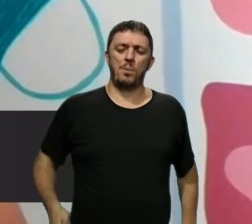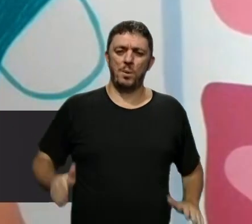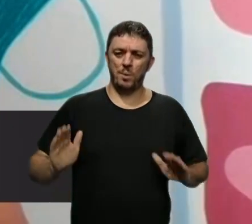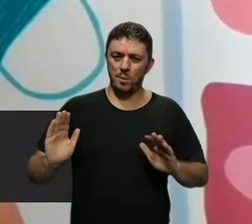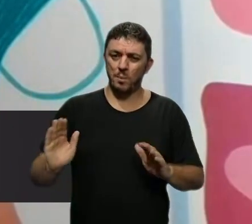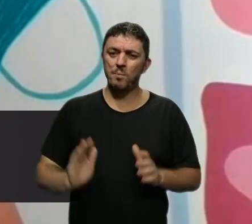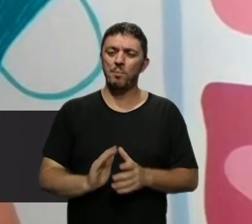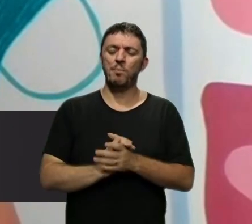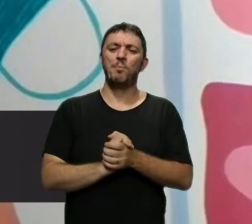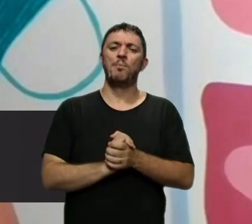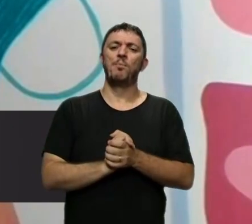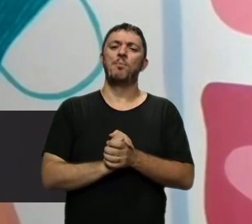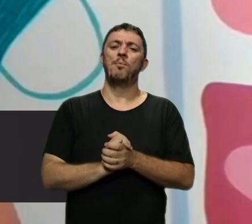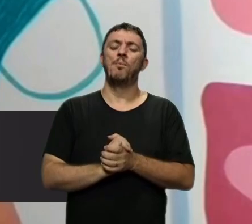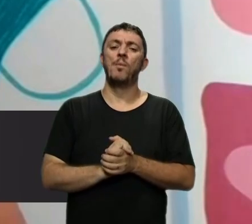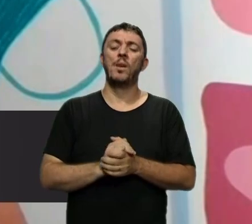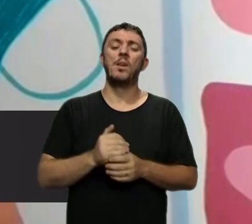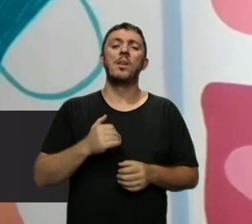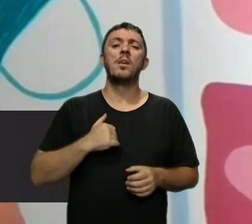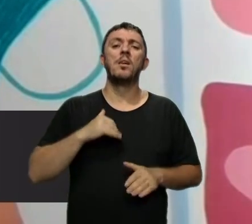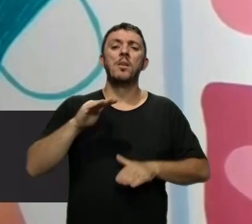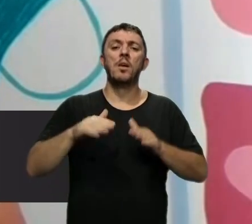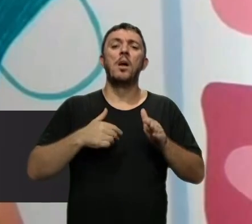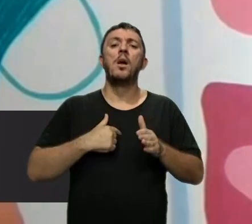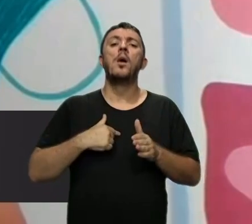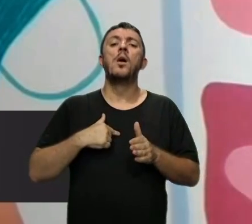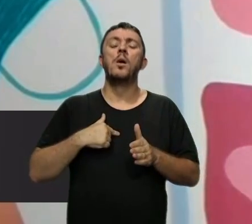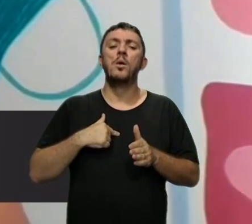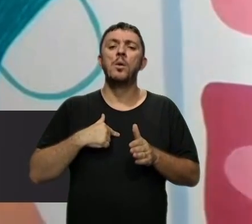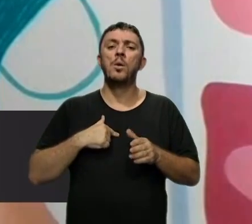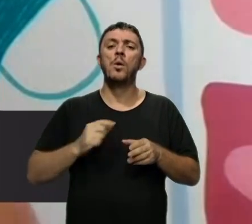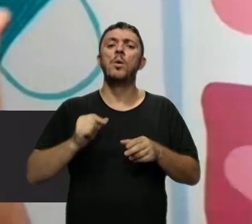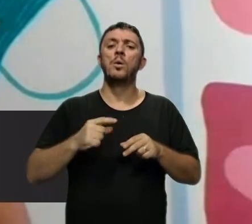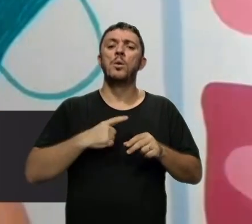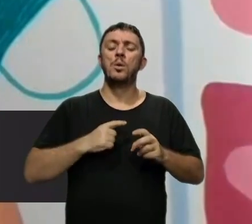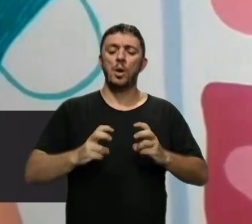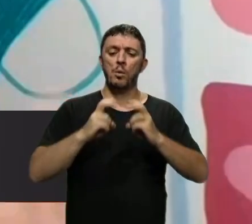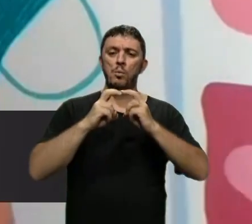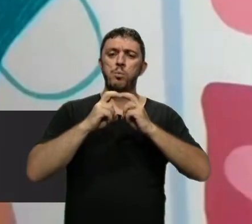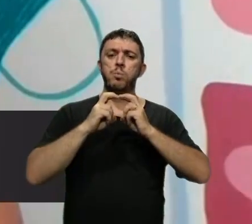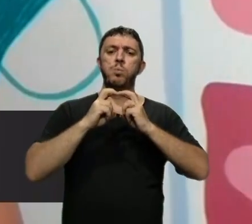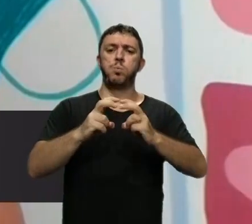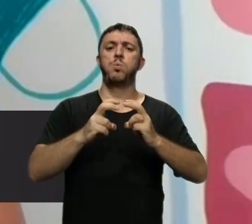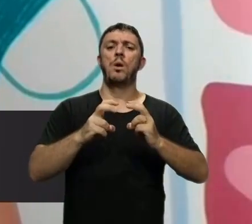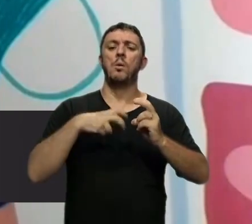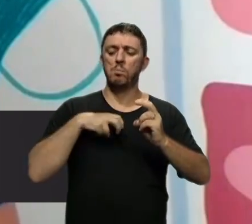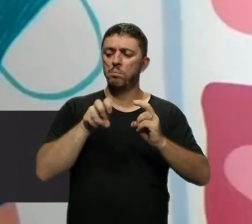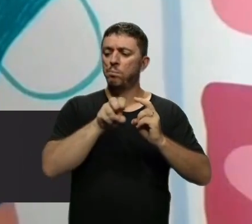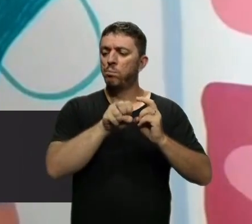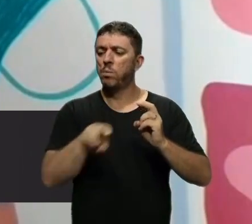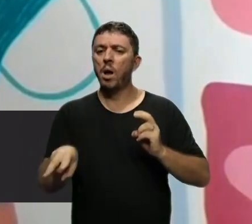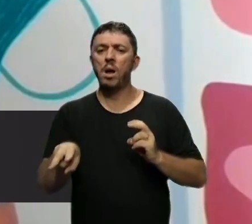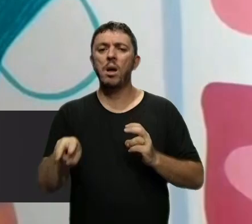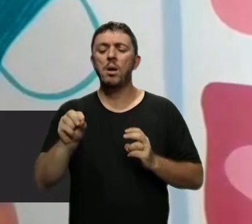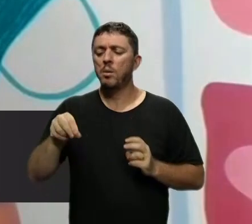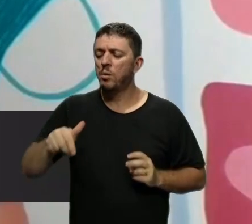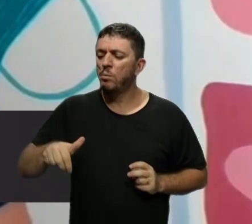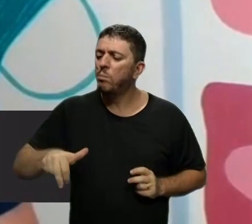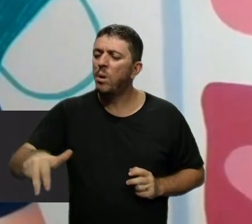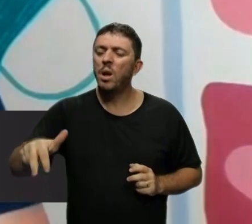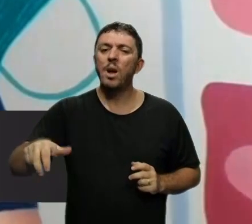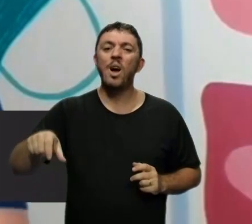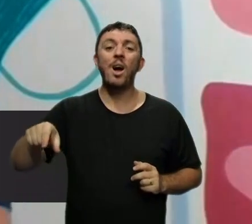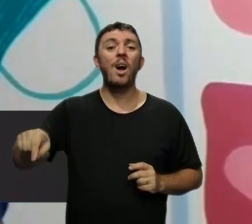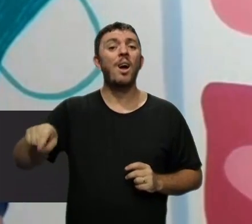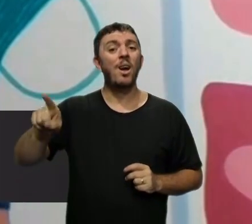das escolas, eu descia do metrô, andava uns 200 metros, entrava no parque e ali acontecia a